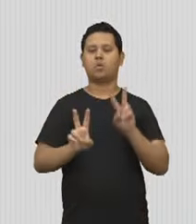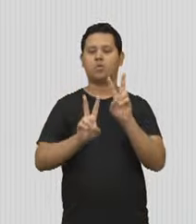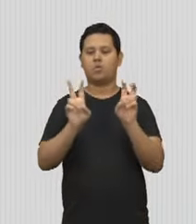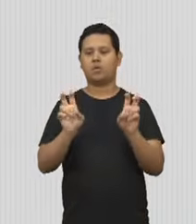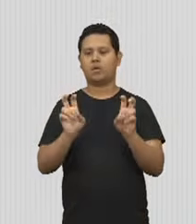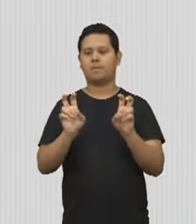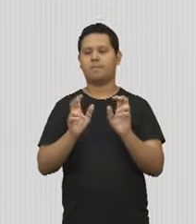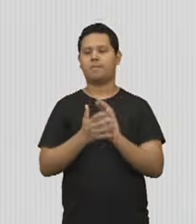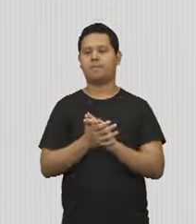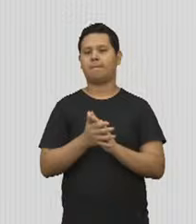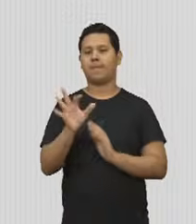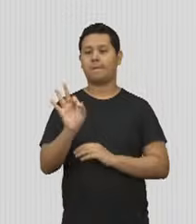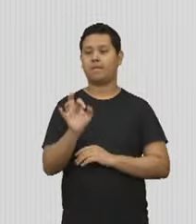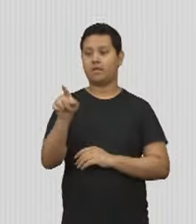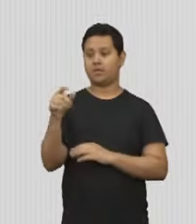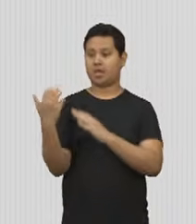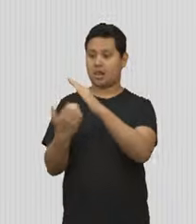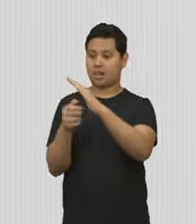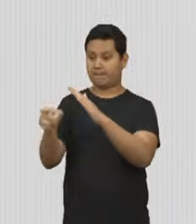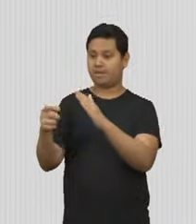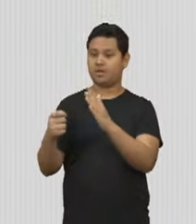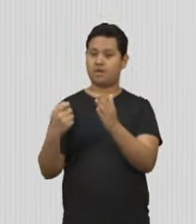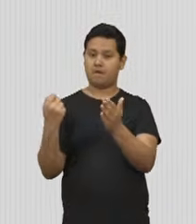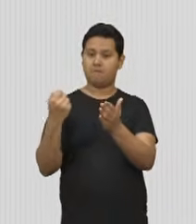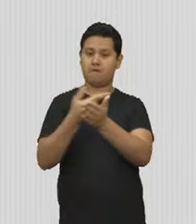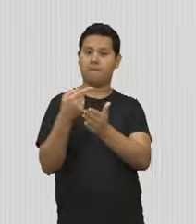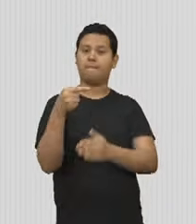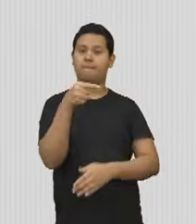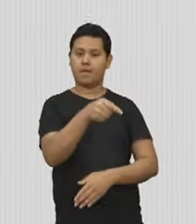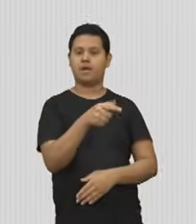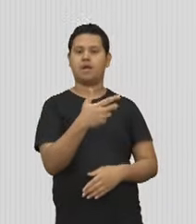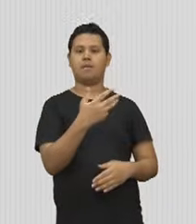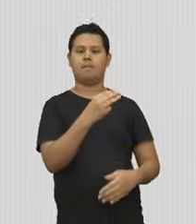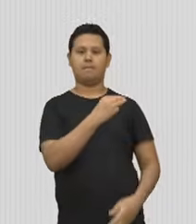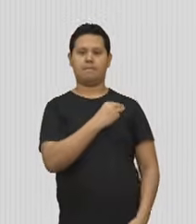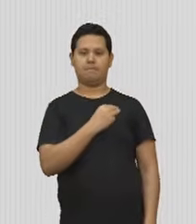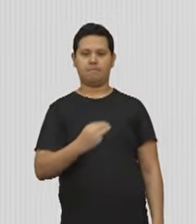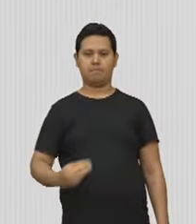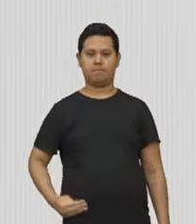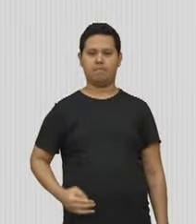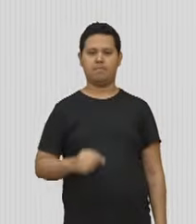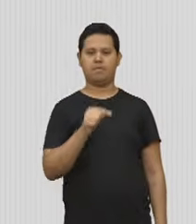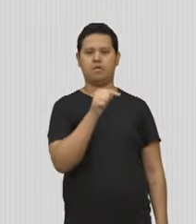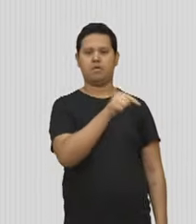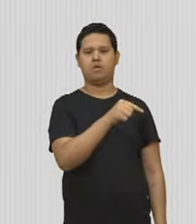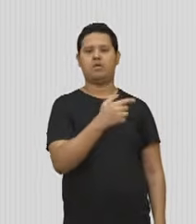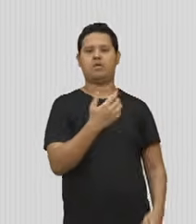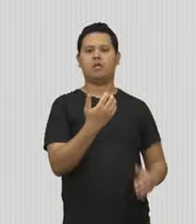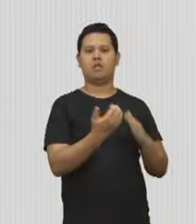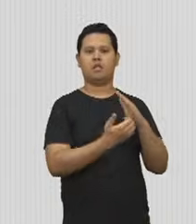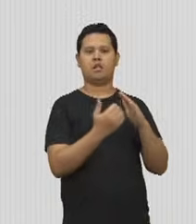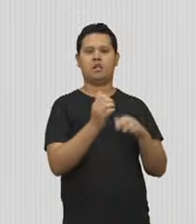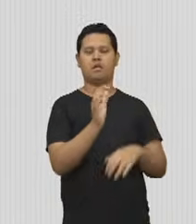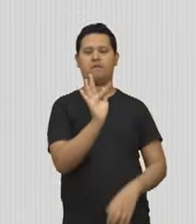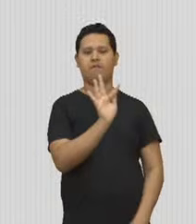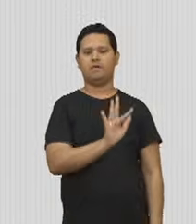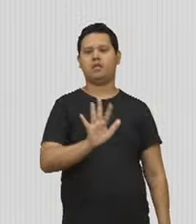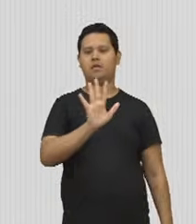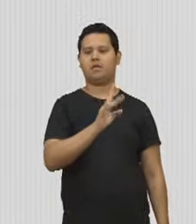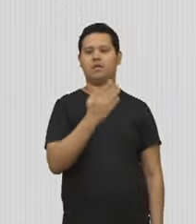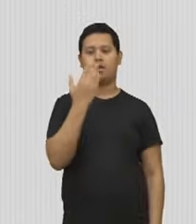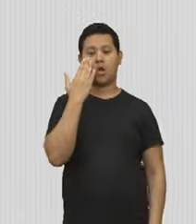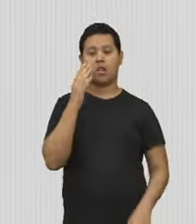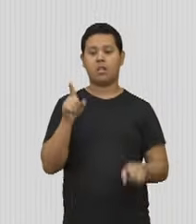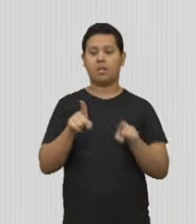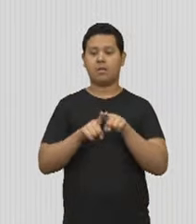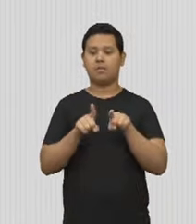É a porcentagem que as empresas vão ter que pagar, no caso, para os municípios, para os estados e entes federativos. E uma